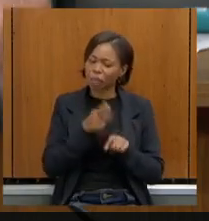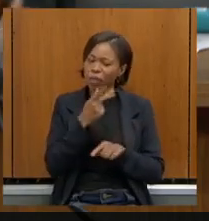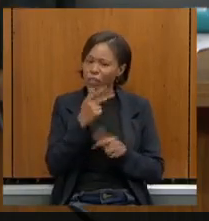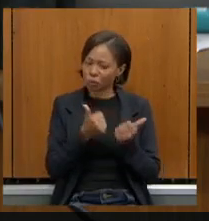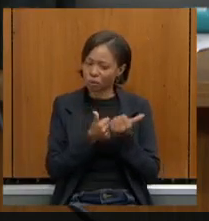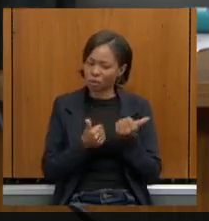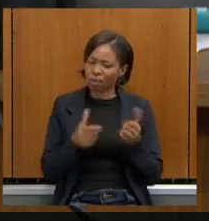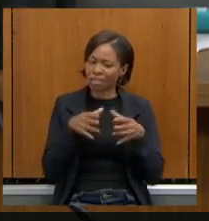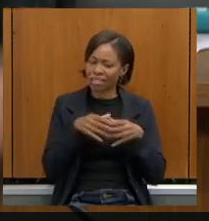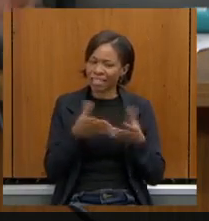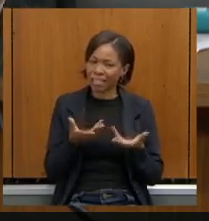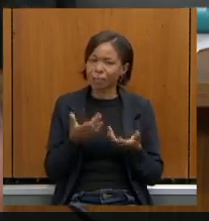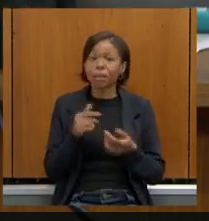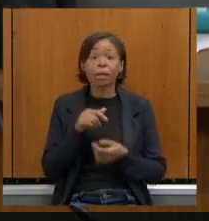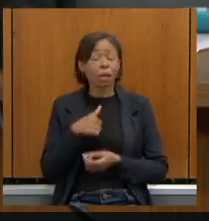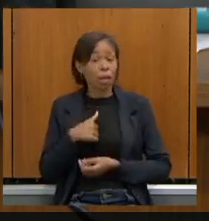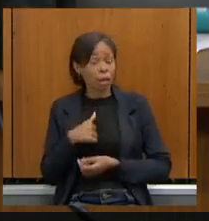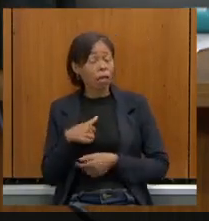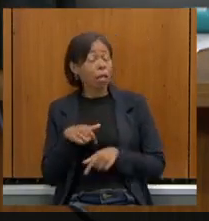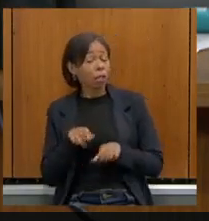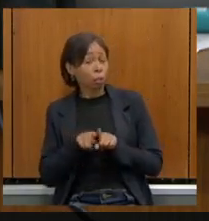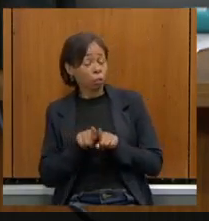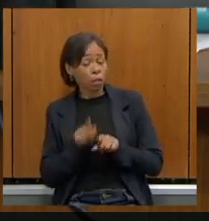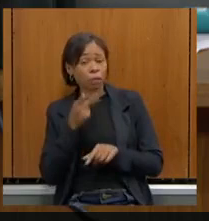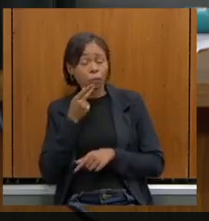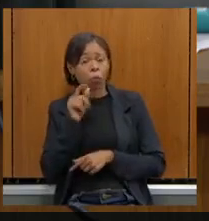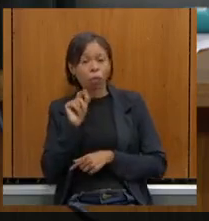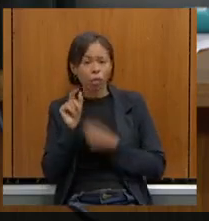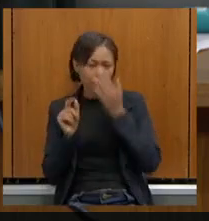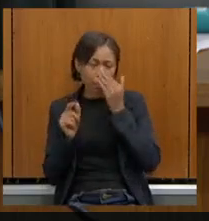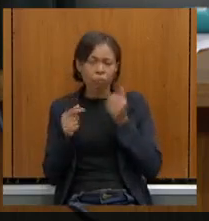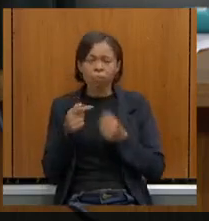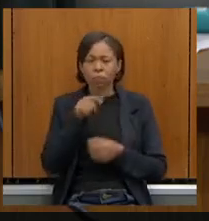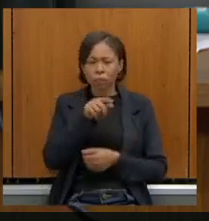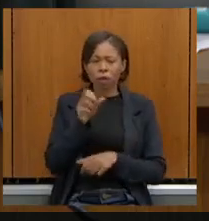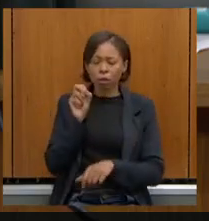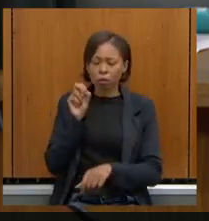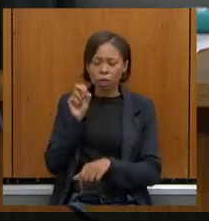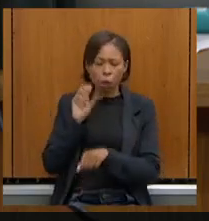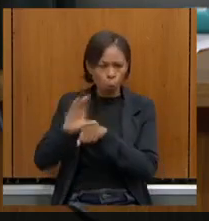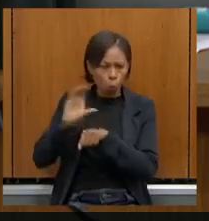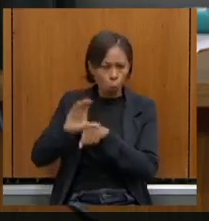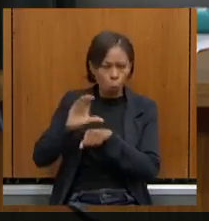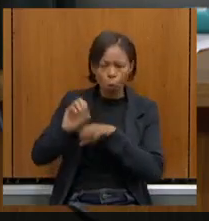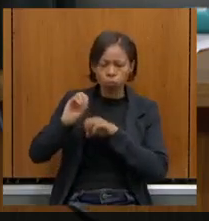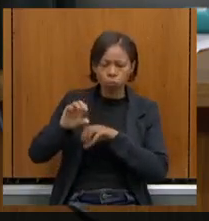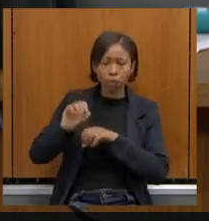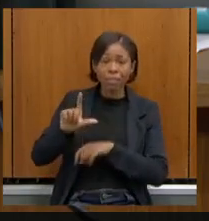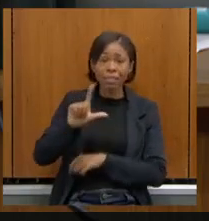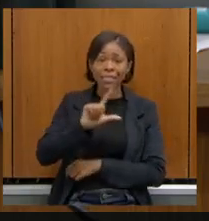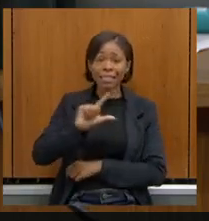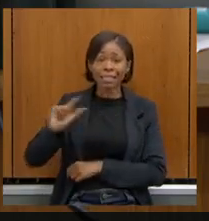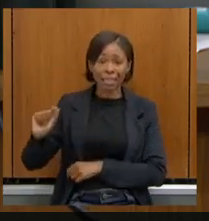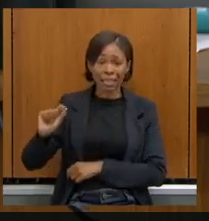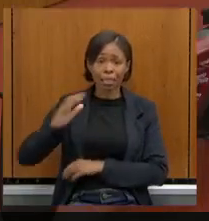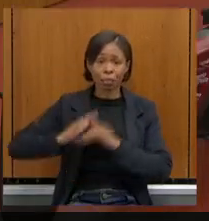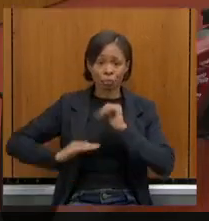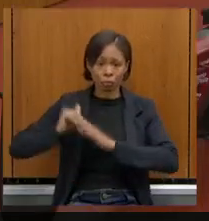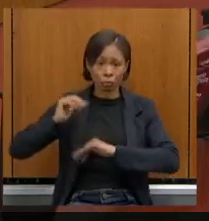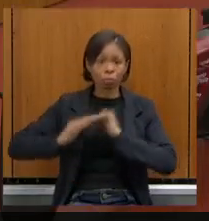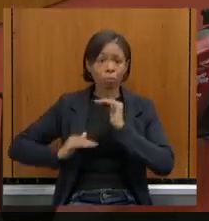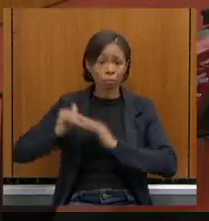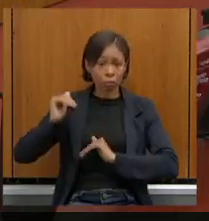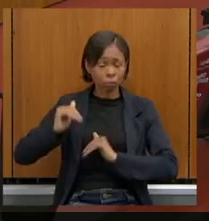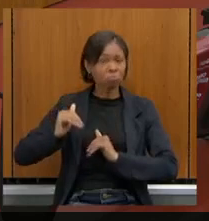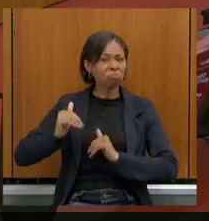essa formação, essa contratação desses 100 profissionais foi algo assim, não é presidente, fantástico, porque